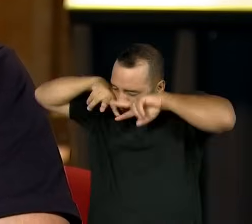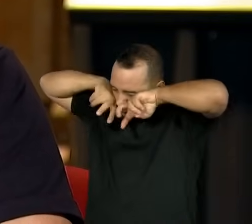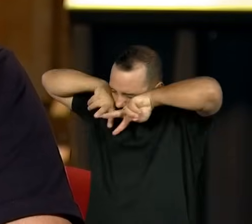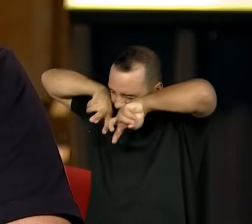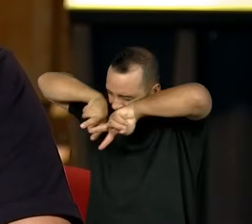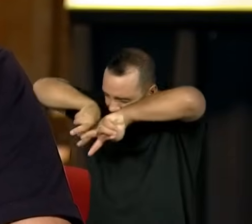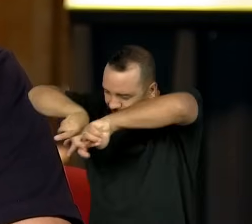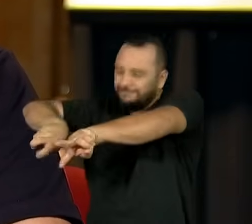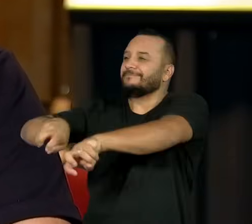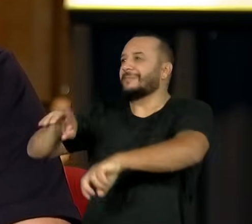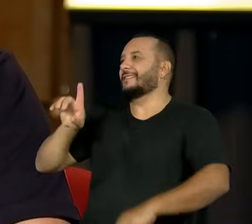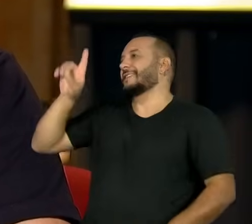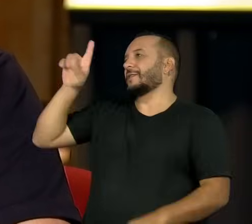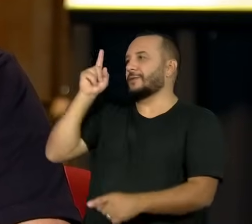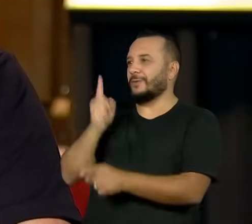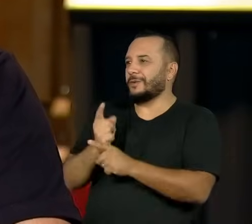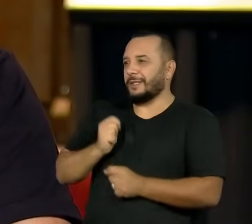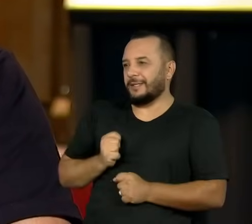faz física,